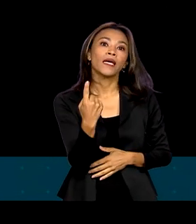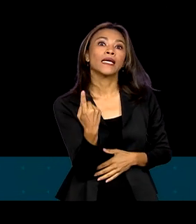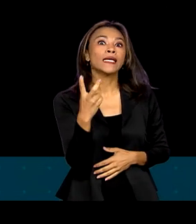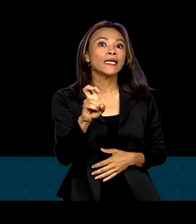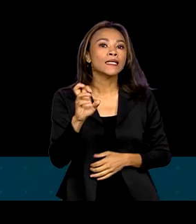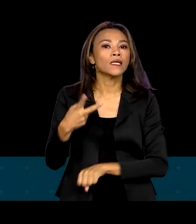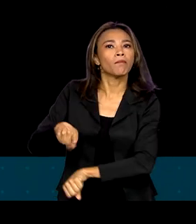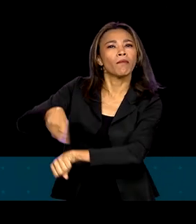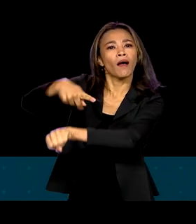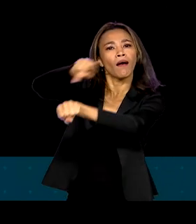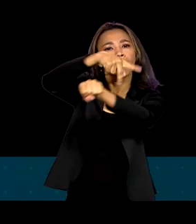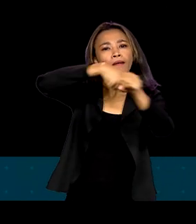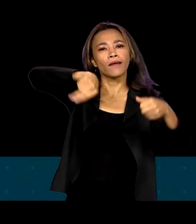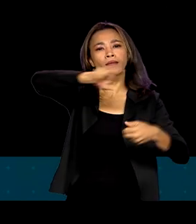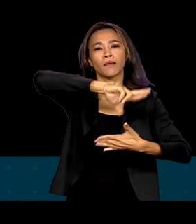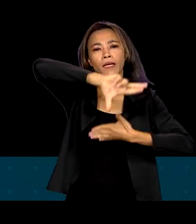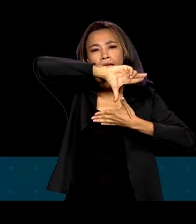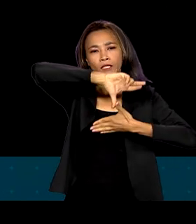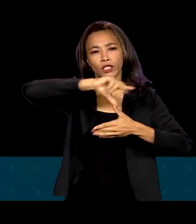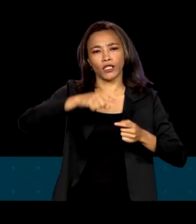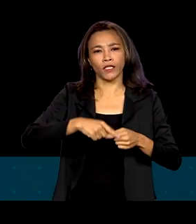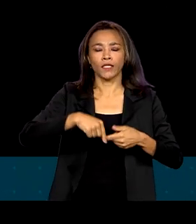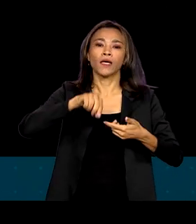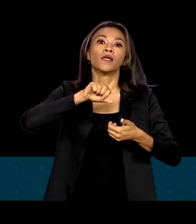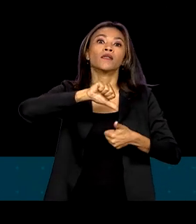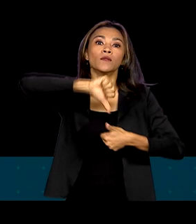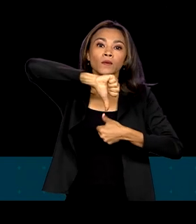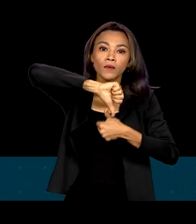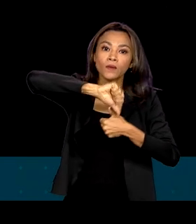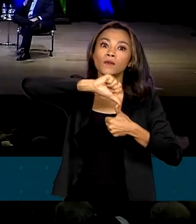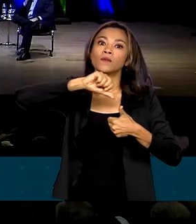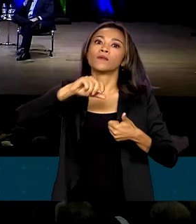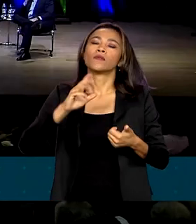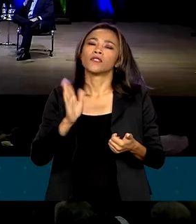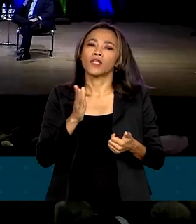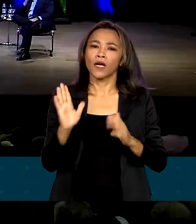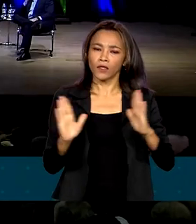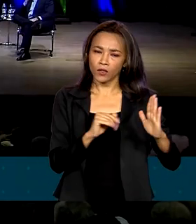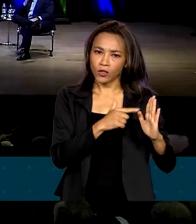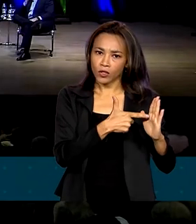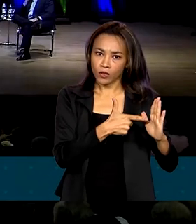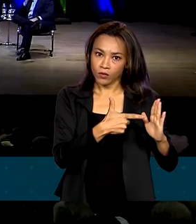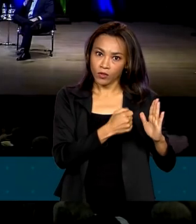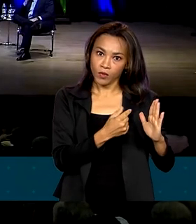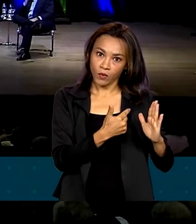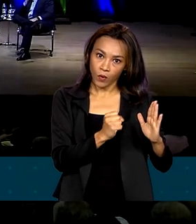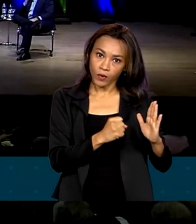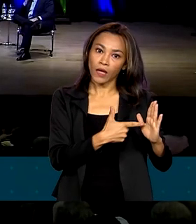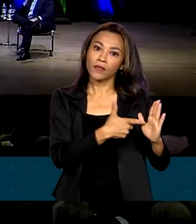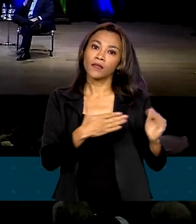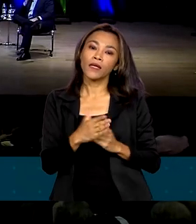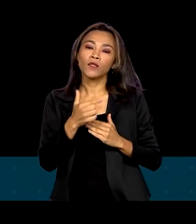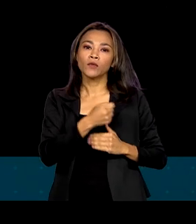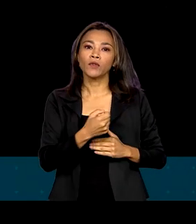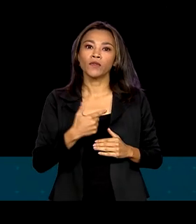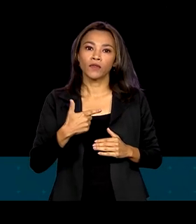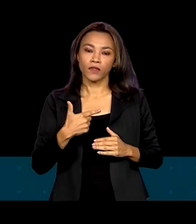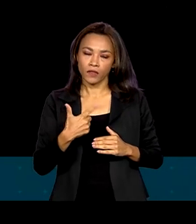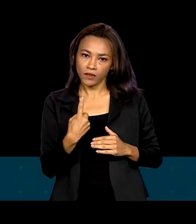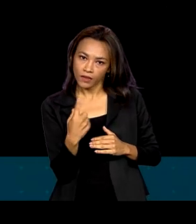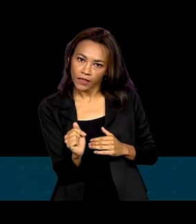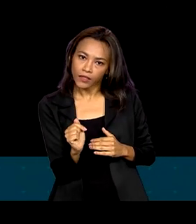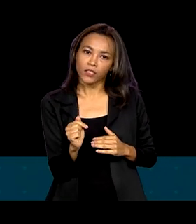países da América Latina do entre 1998 e 2017 de um total de 10